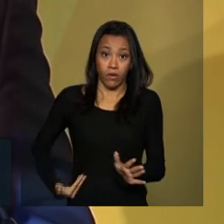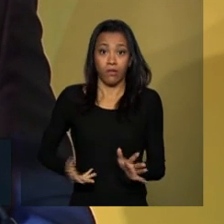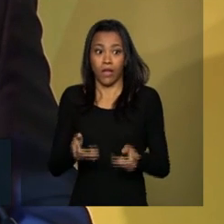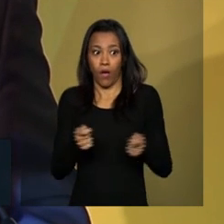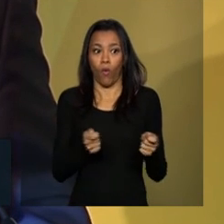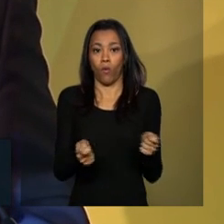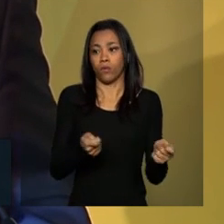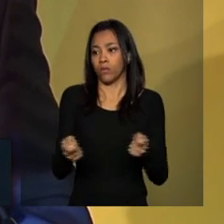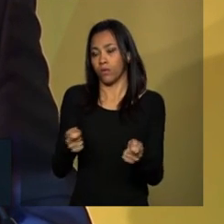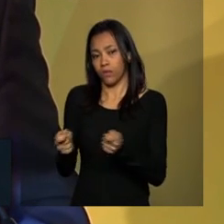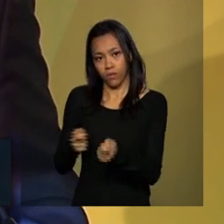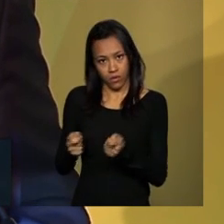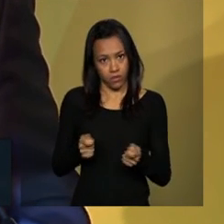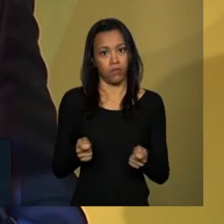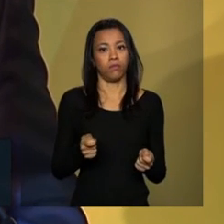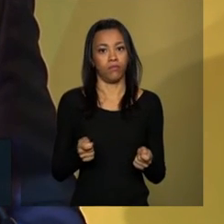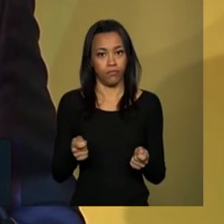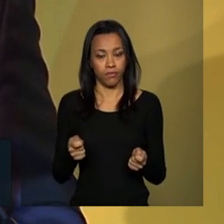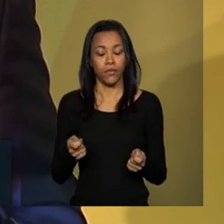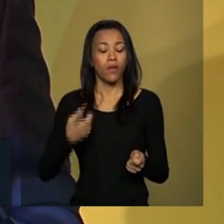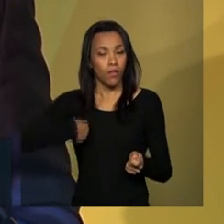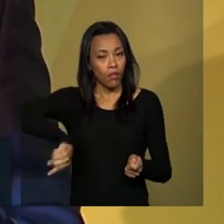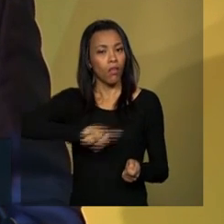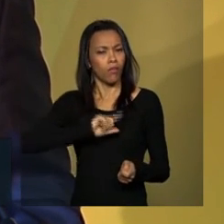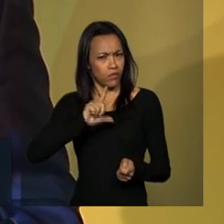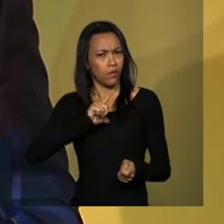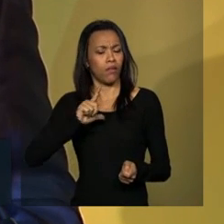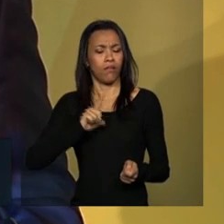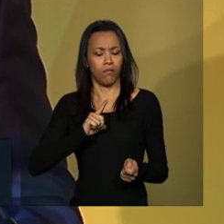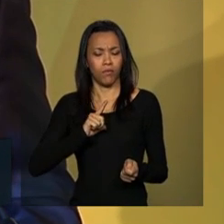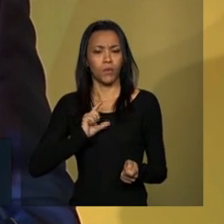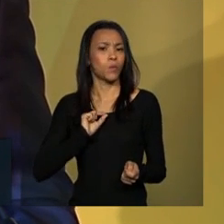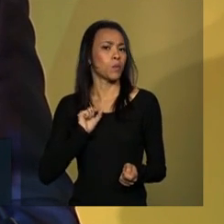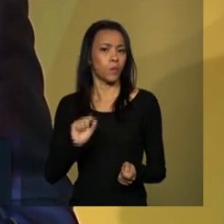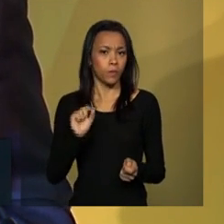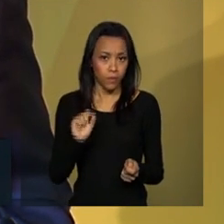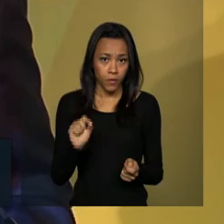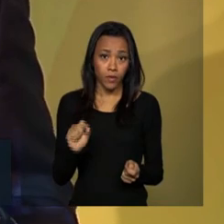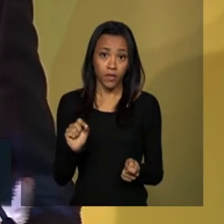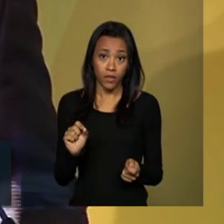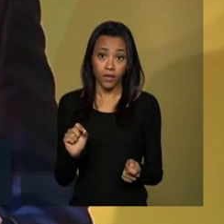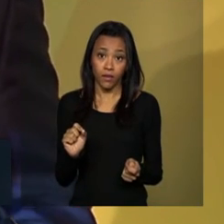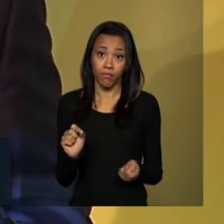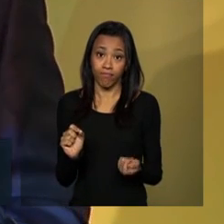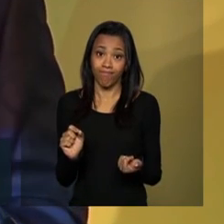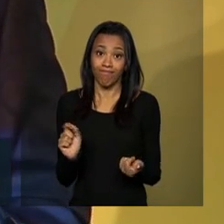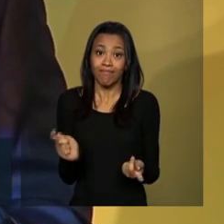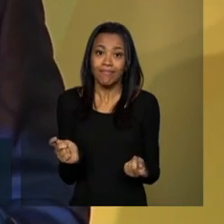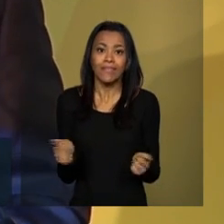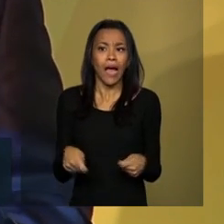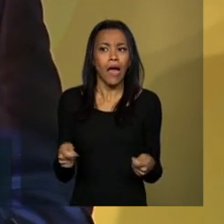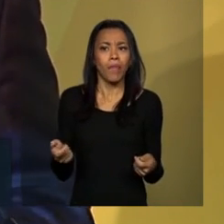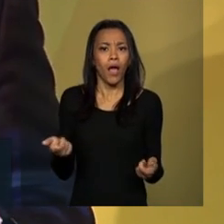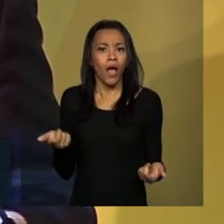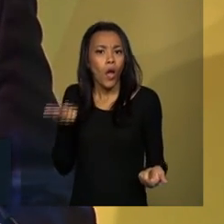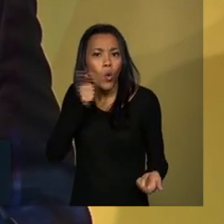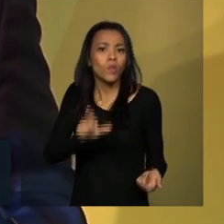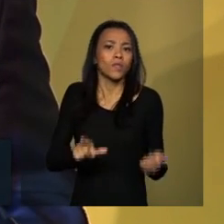controlando plenamente essa situação. Nós temos espaço suficiente, por assim dizer,